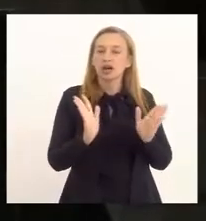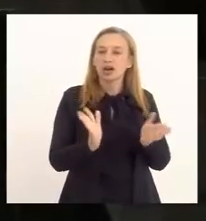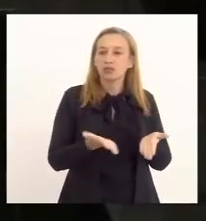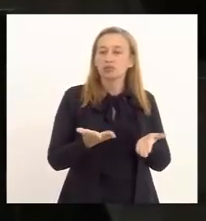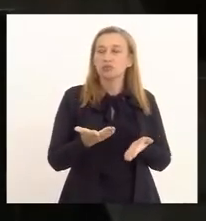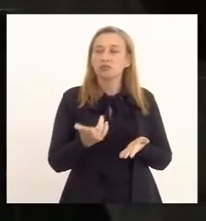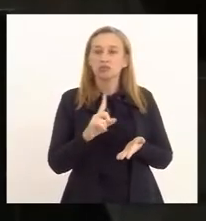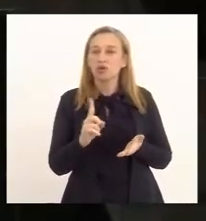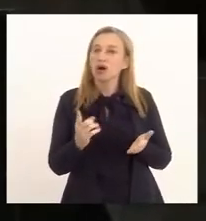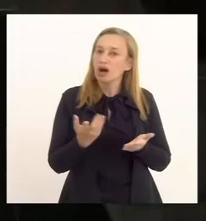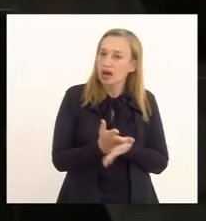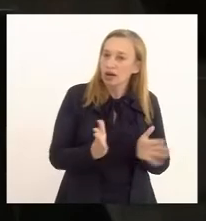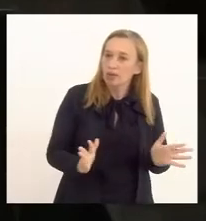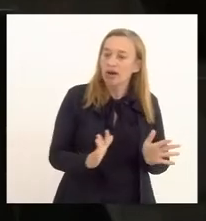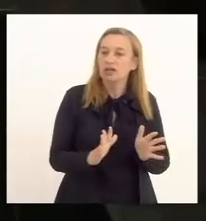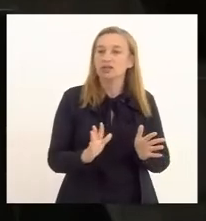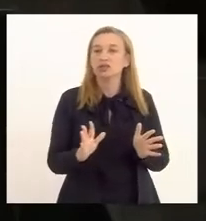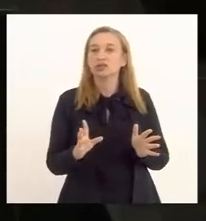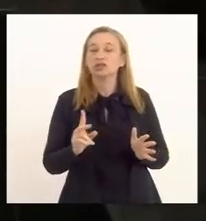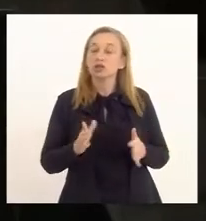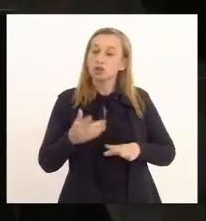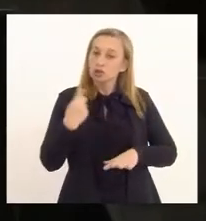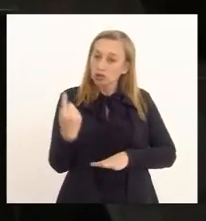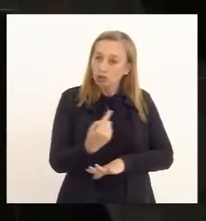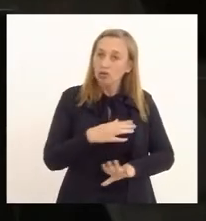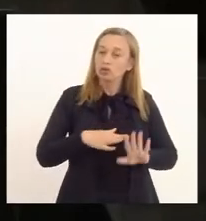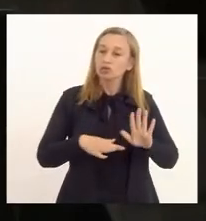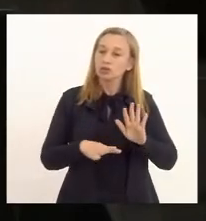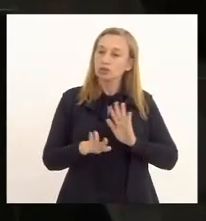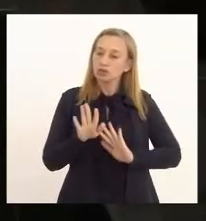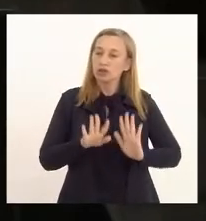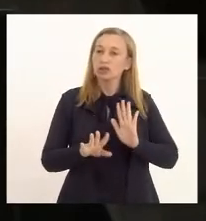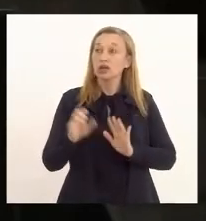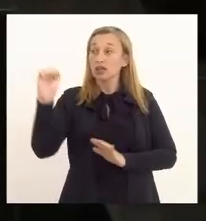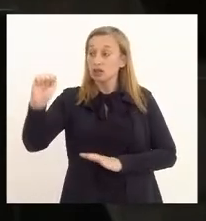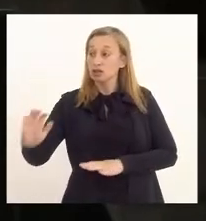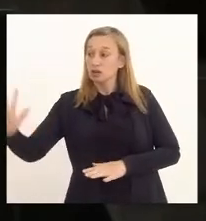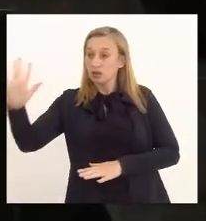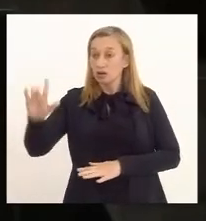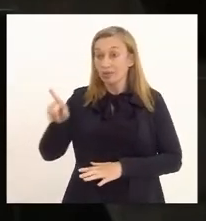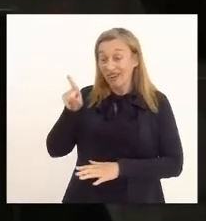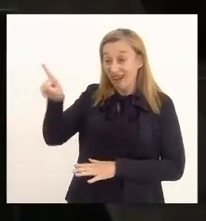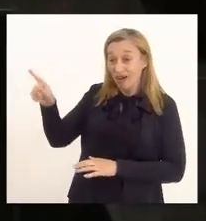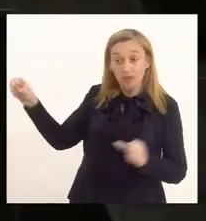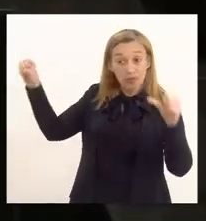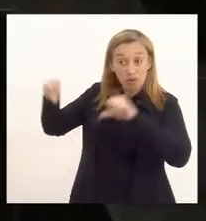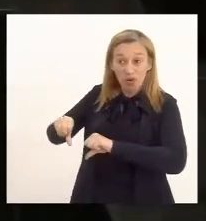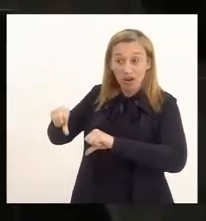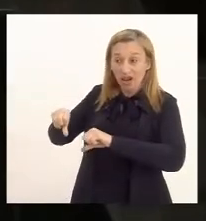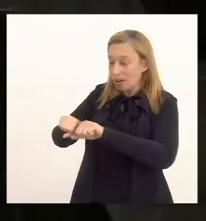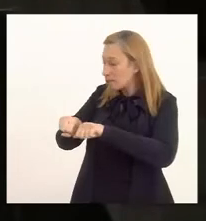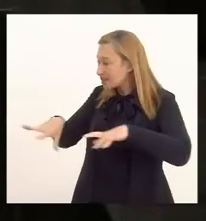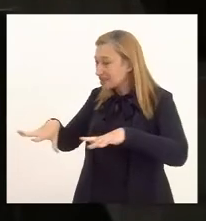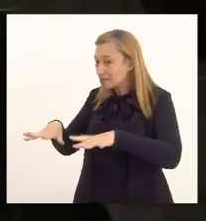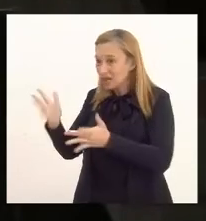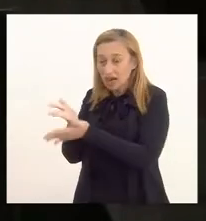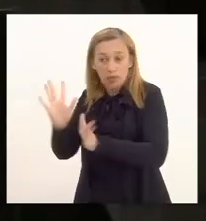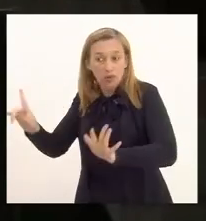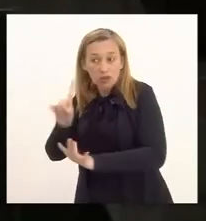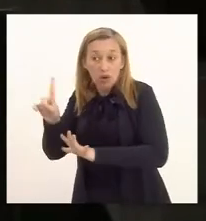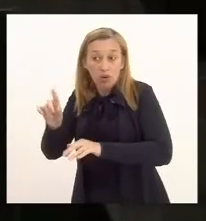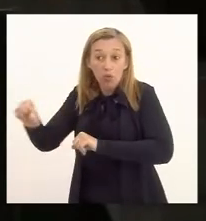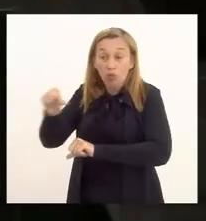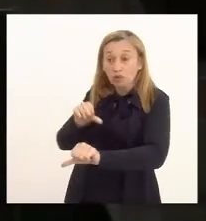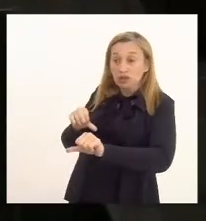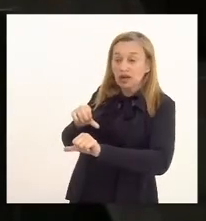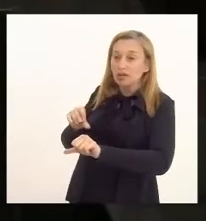tenha acabado, e temos que ficar todos muito cuidadosos, porque a situação na Europa, Flávio, voltou a piorar, a pandemia não acabou, ao contrário, mas ainda